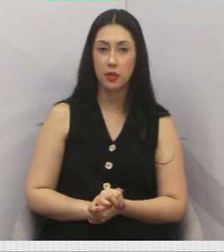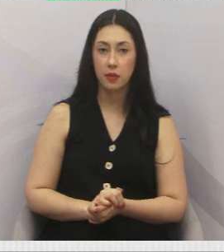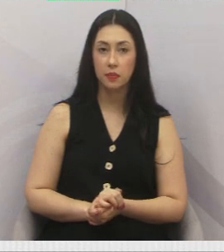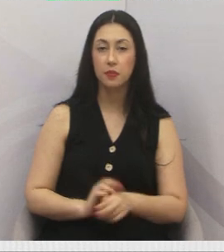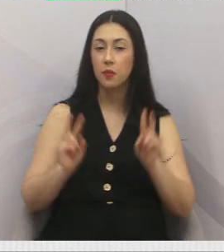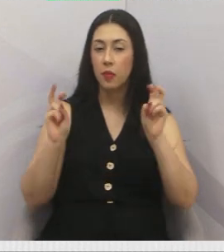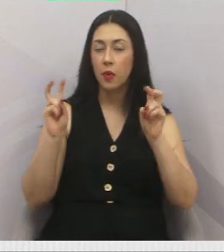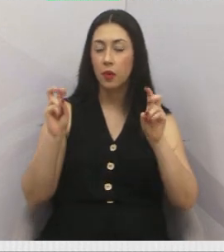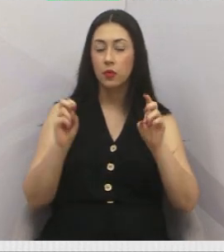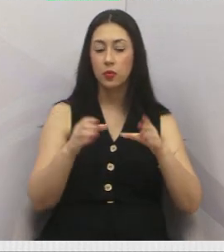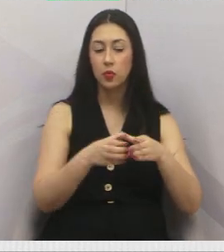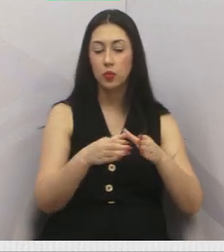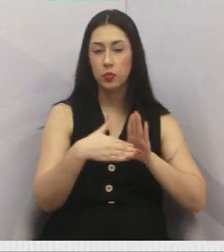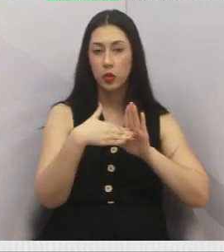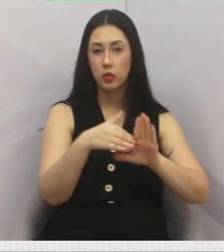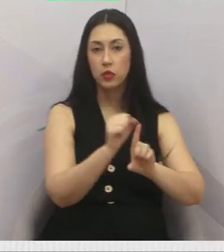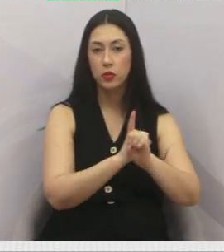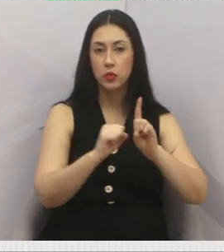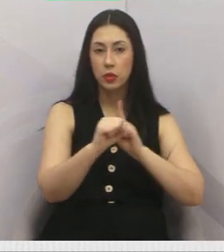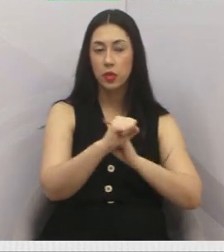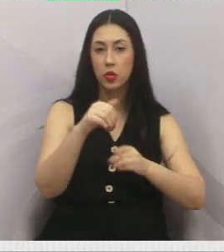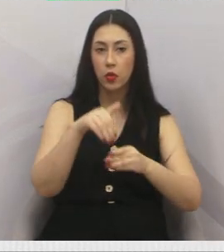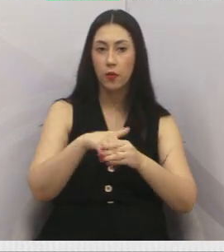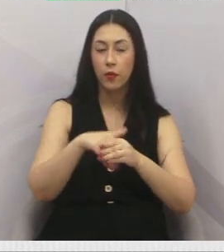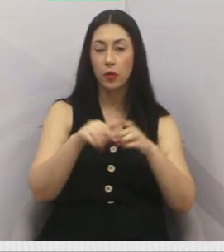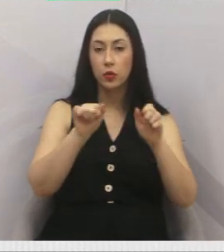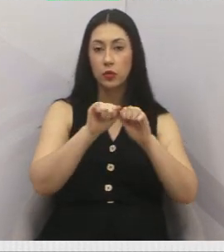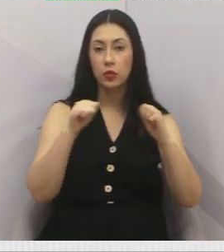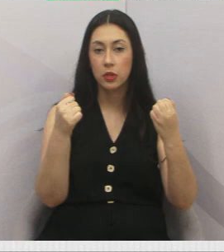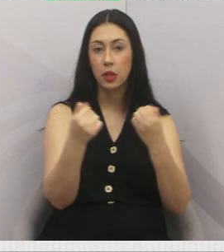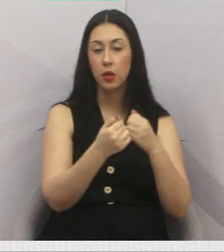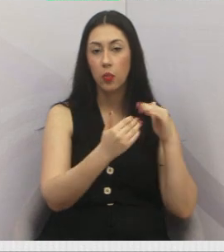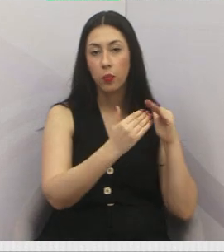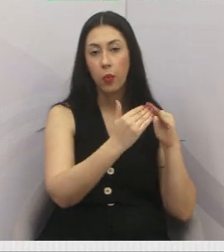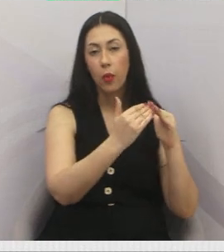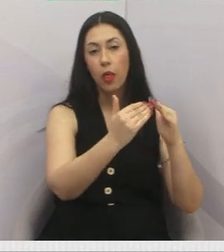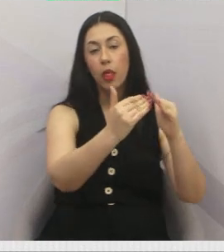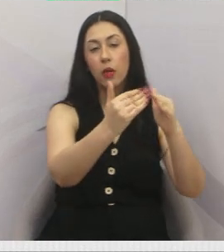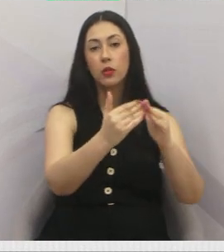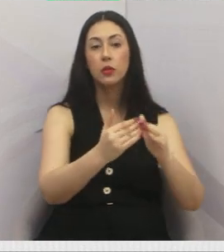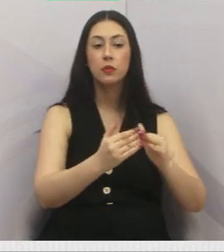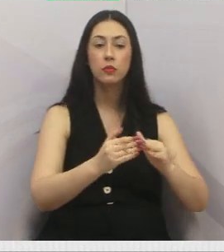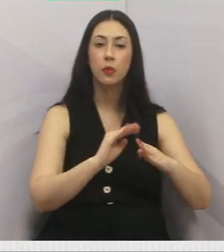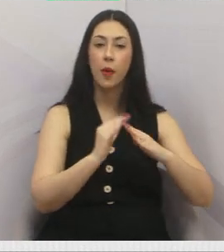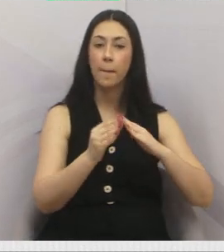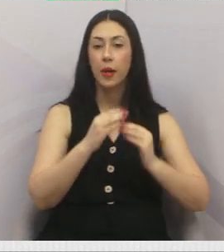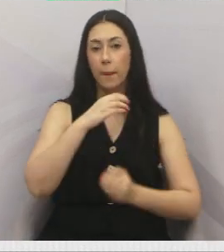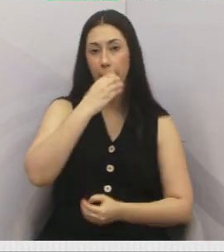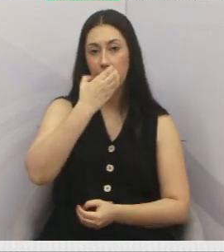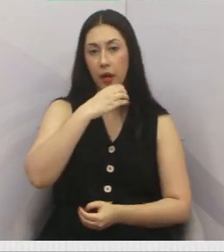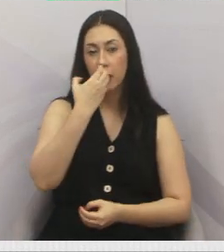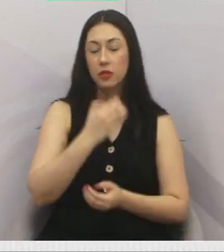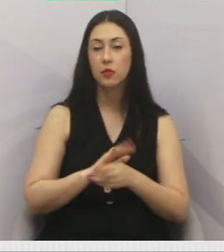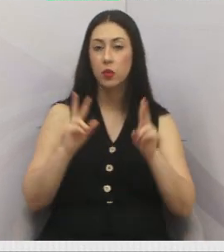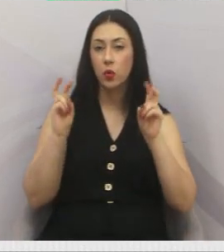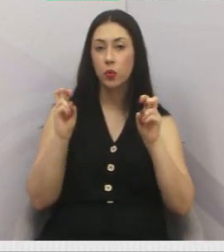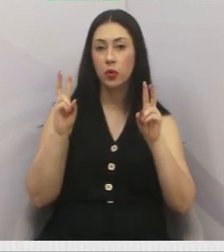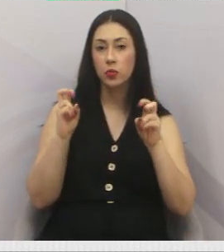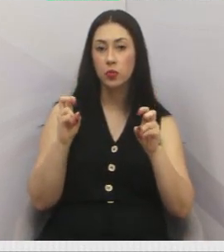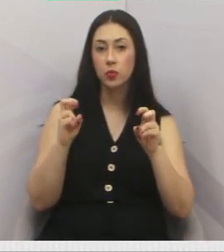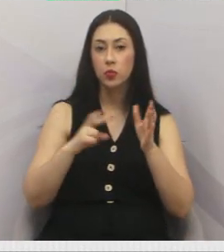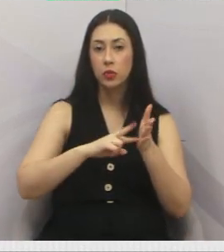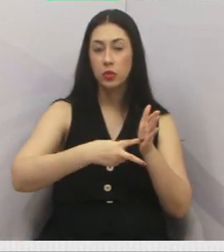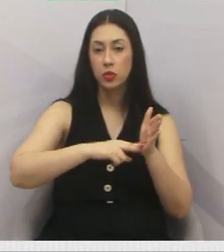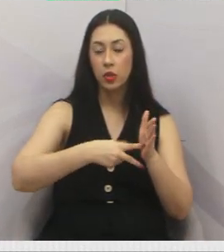Segmento Movimentos Populares, um voto para a Associação dos Moradores do Jardim Paraíso e Jardim Holanda. Segmento Entidade de Classe